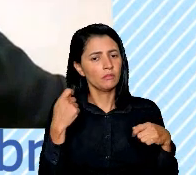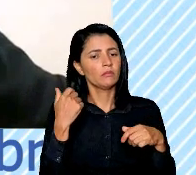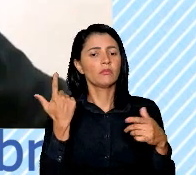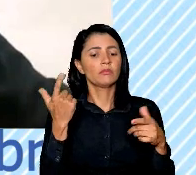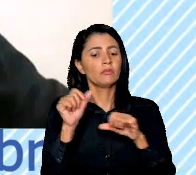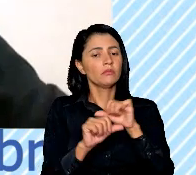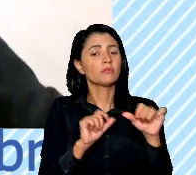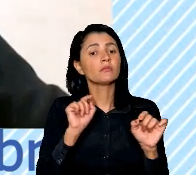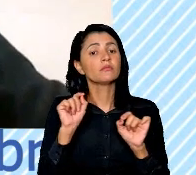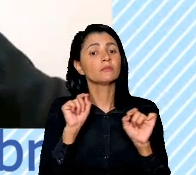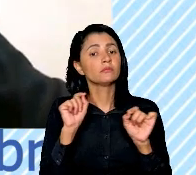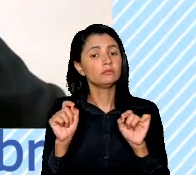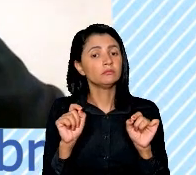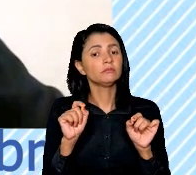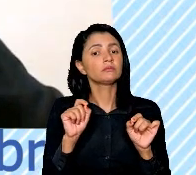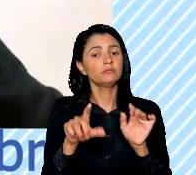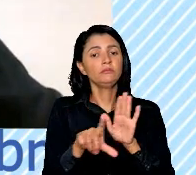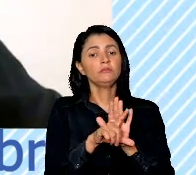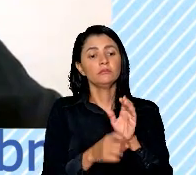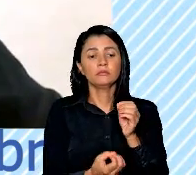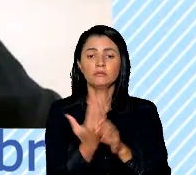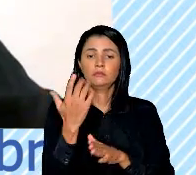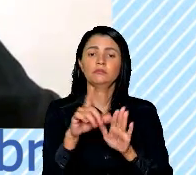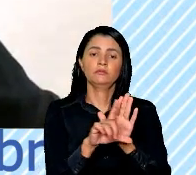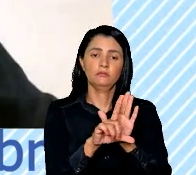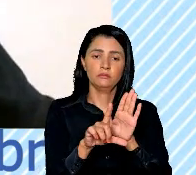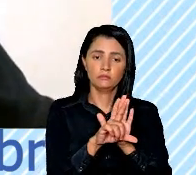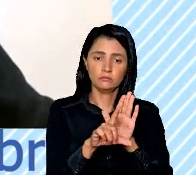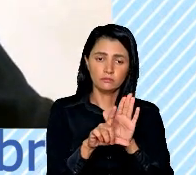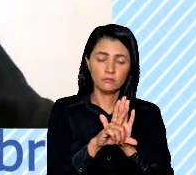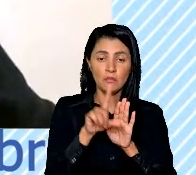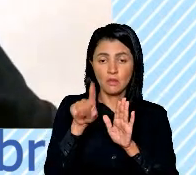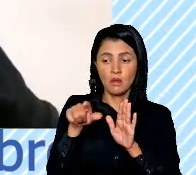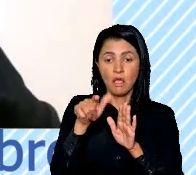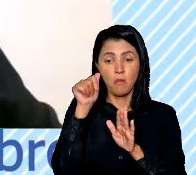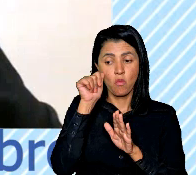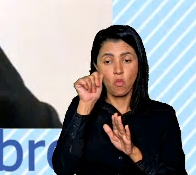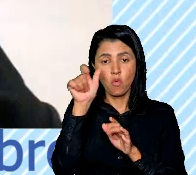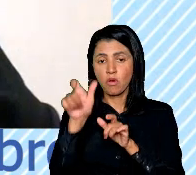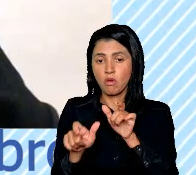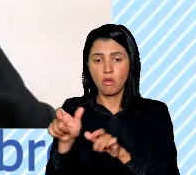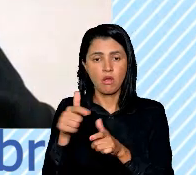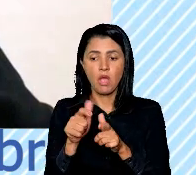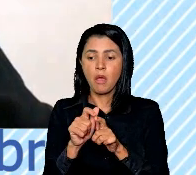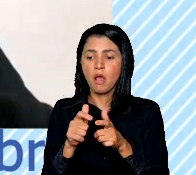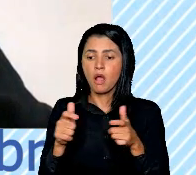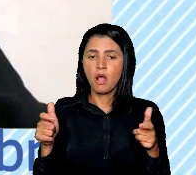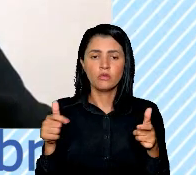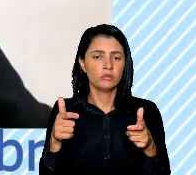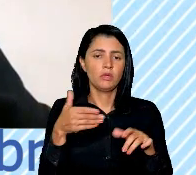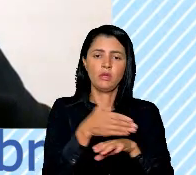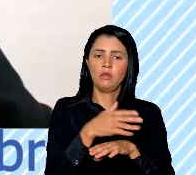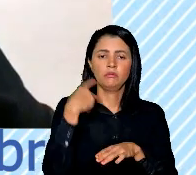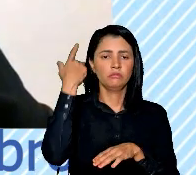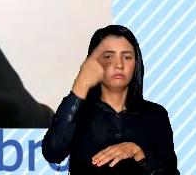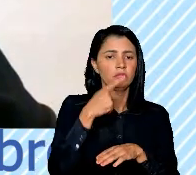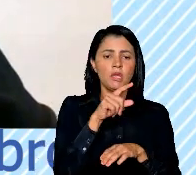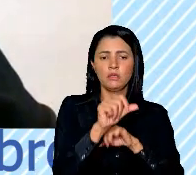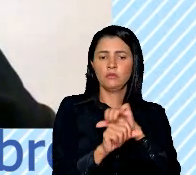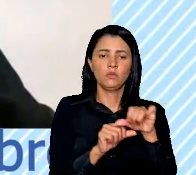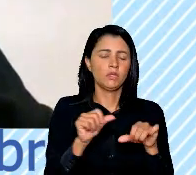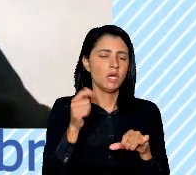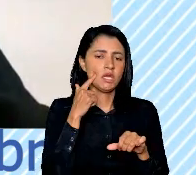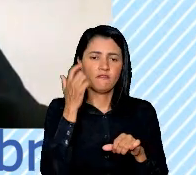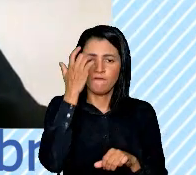transformação de legislação. E enquanto as mulheres não estiverem em maior número nos parlamentos, essa mudança não vem com